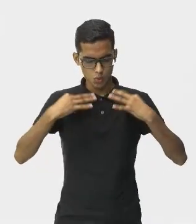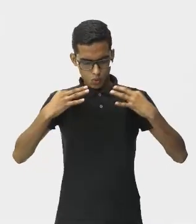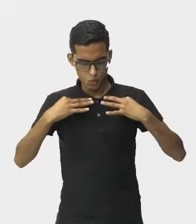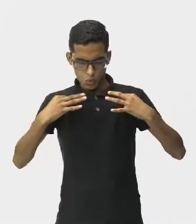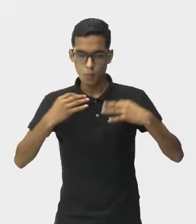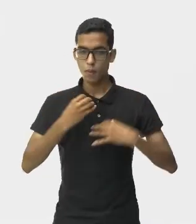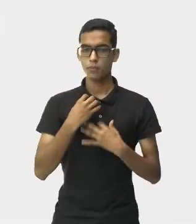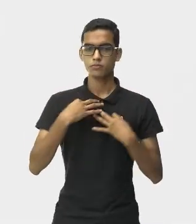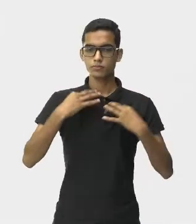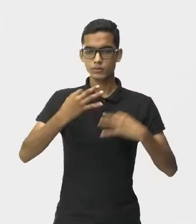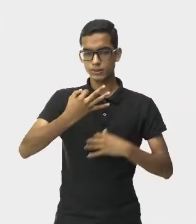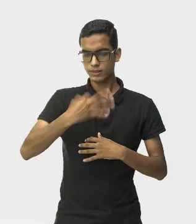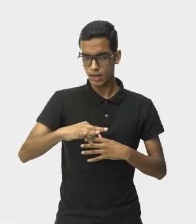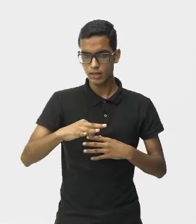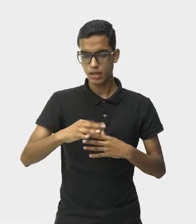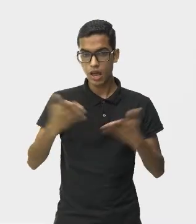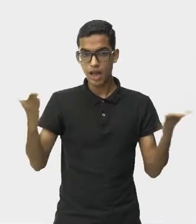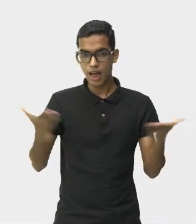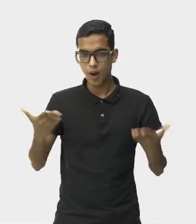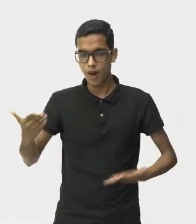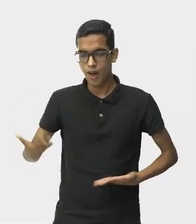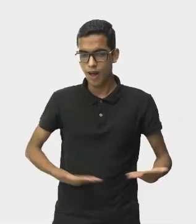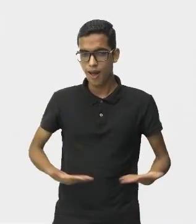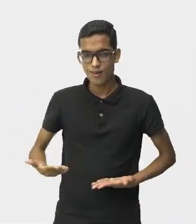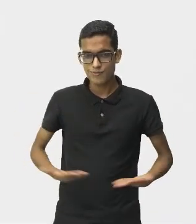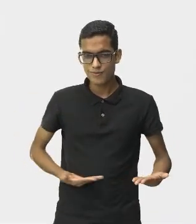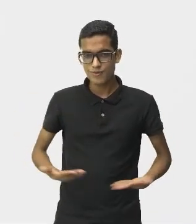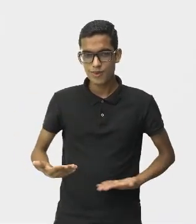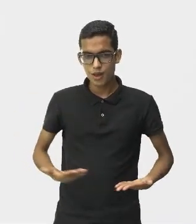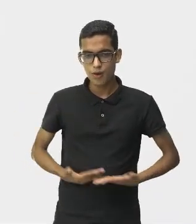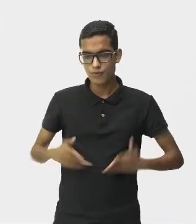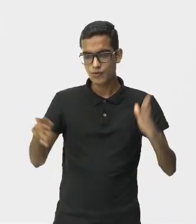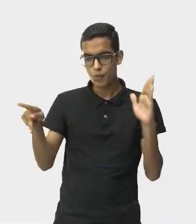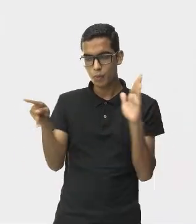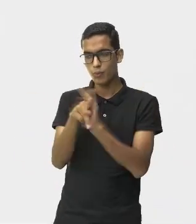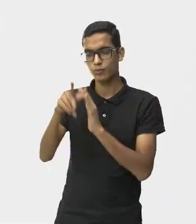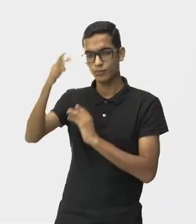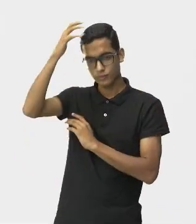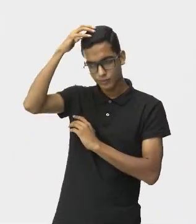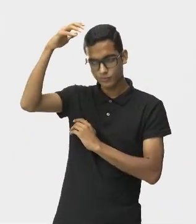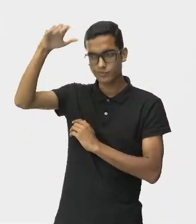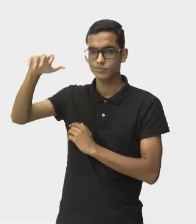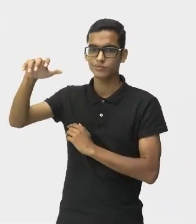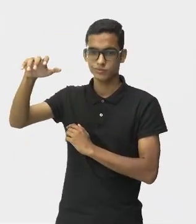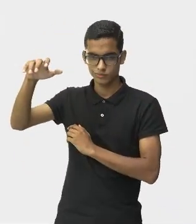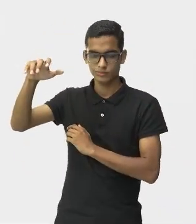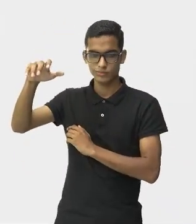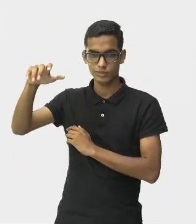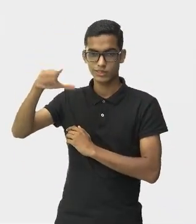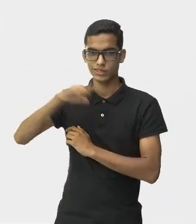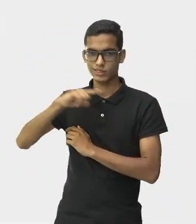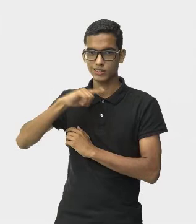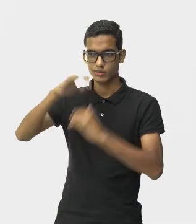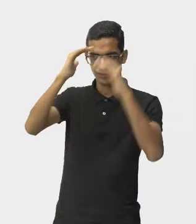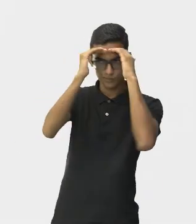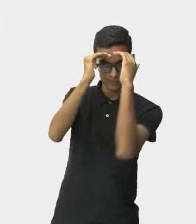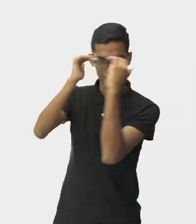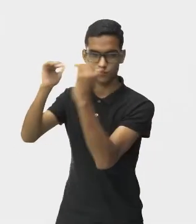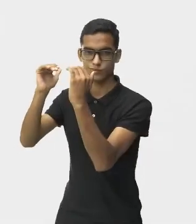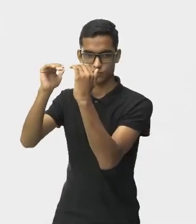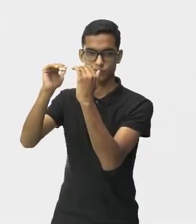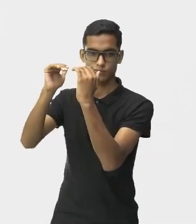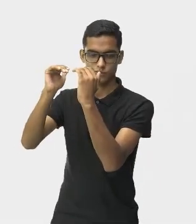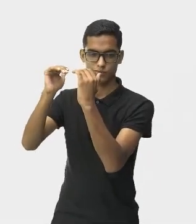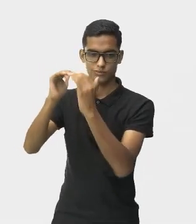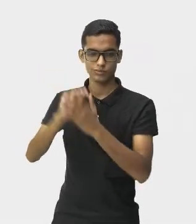servos reais da coroa portuguesa e, como tal, deveriam seguir as ordens da coroa, tá, gente?